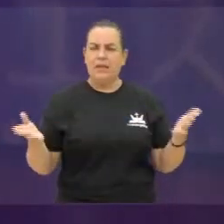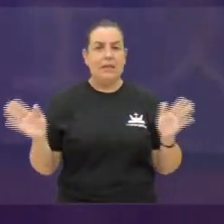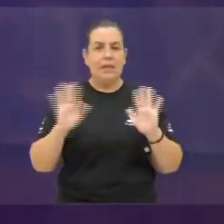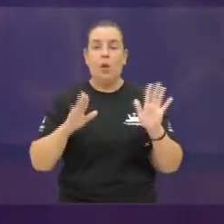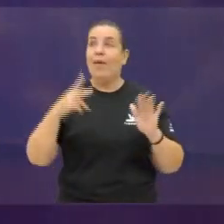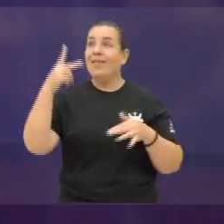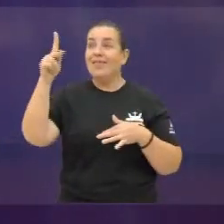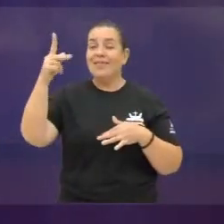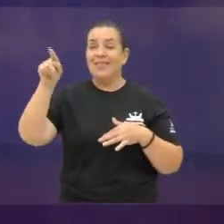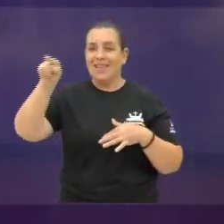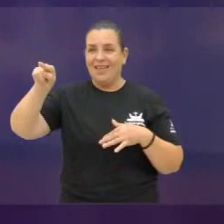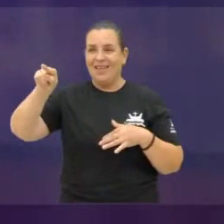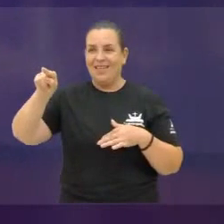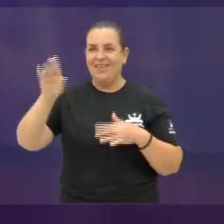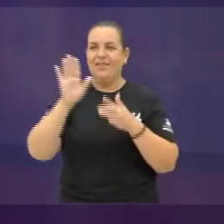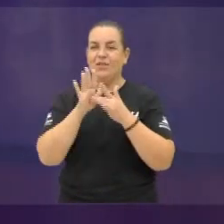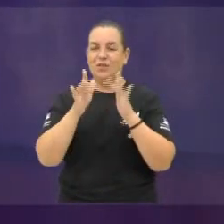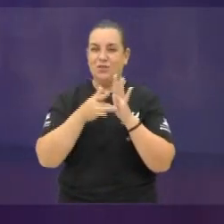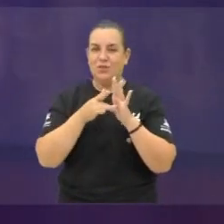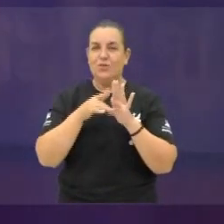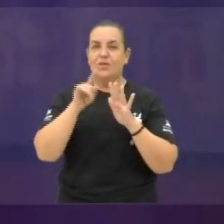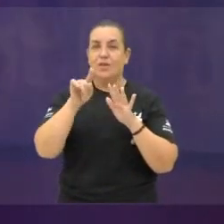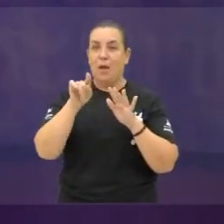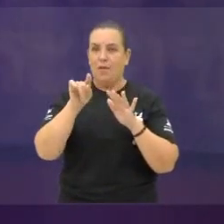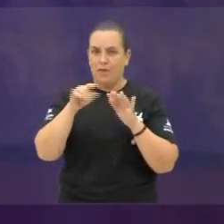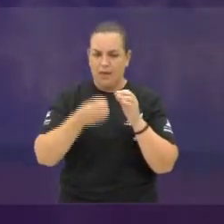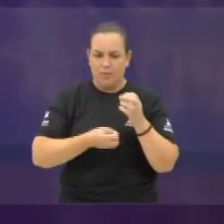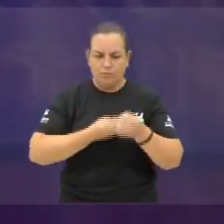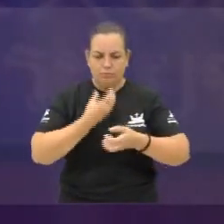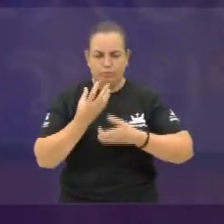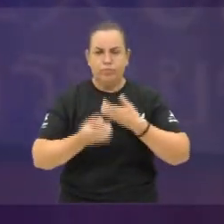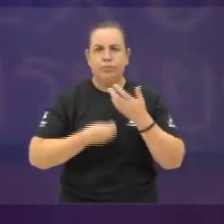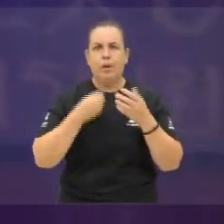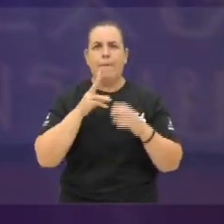dele, vai emanar uma força